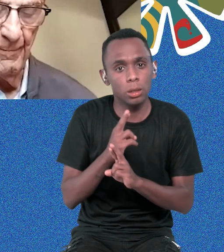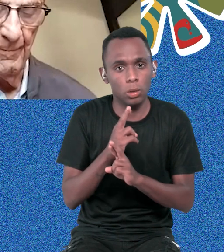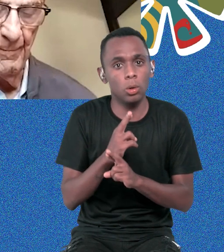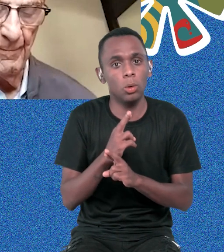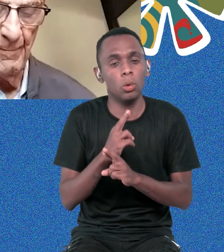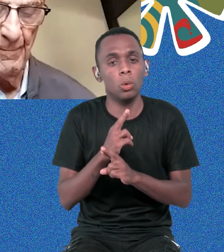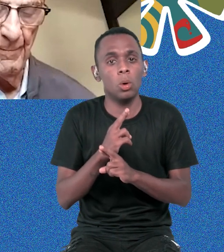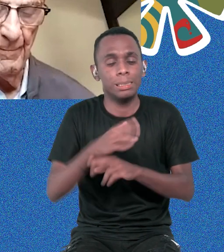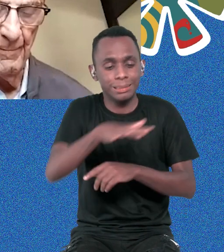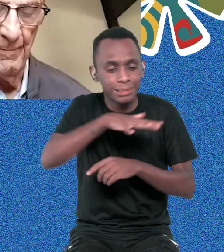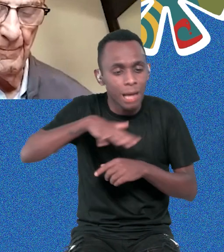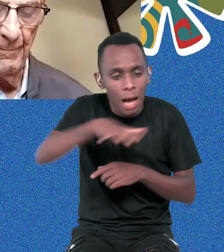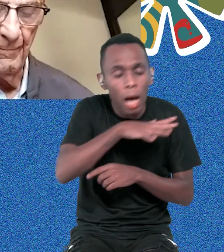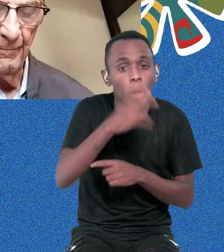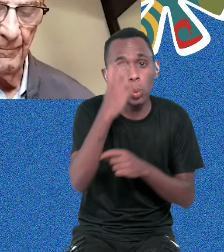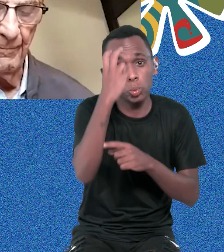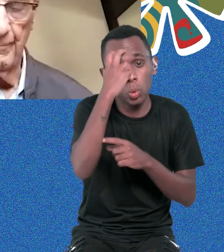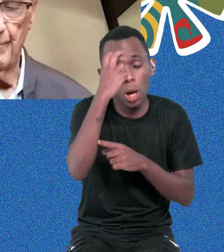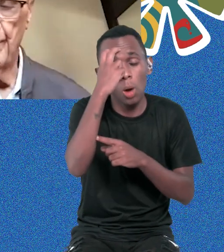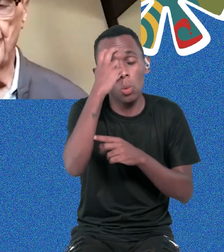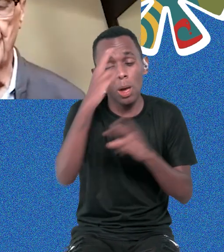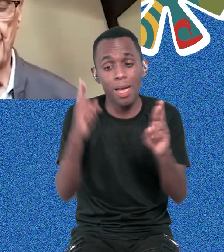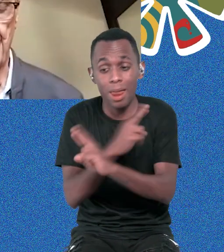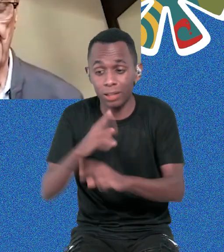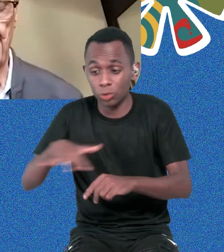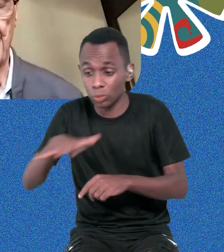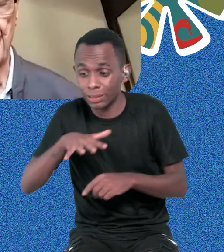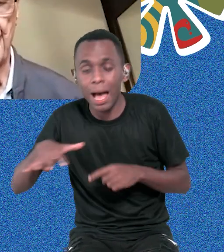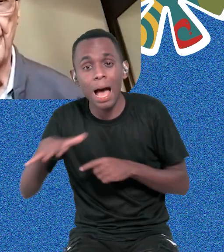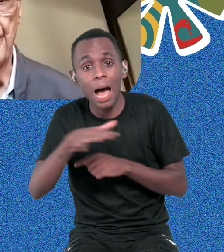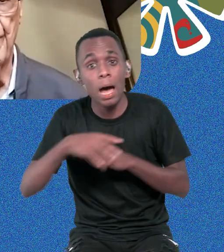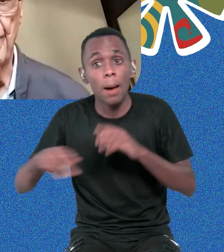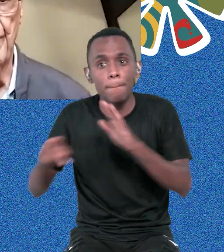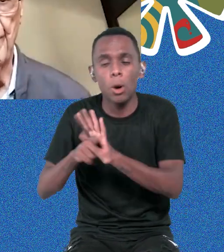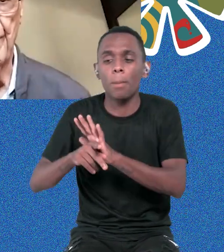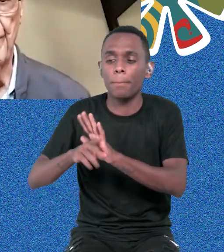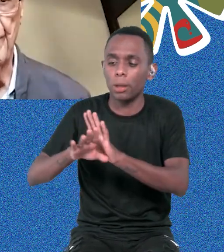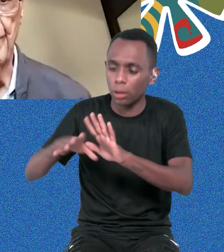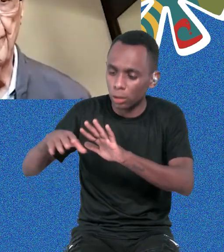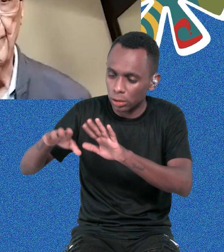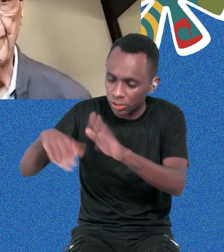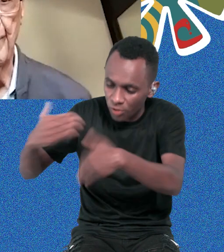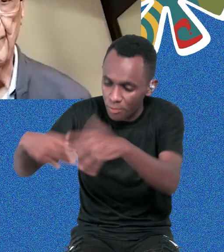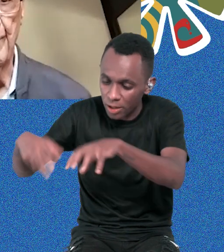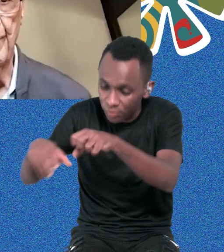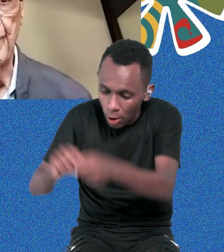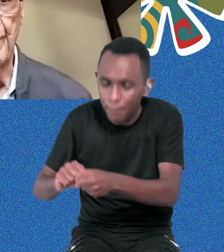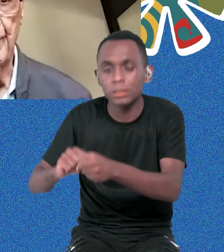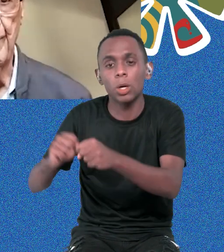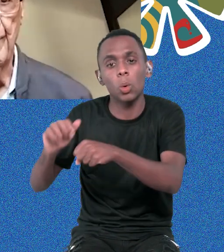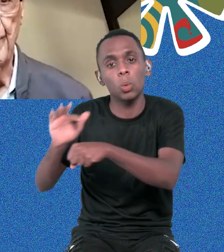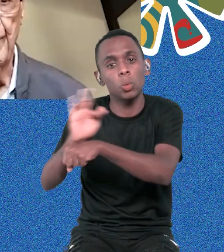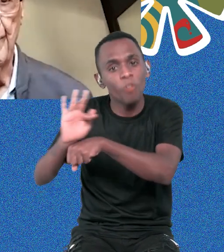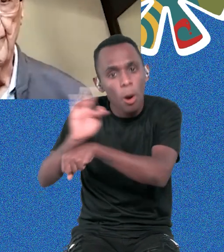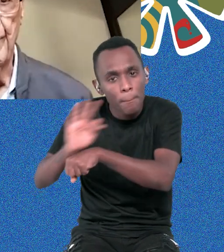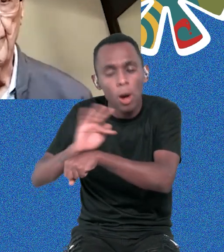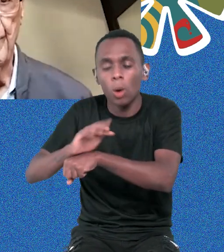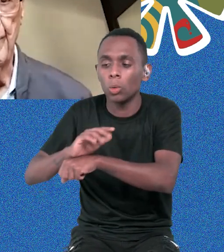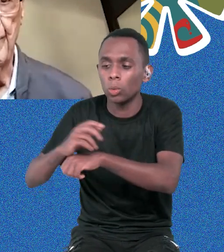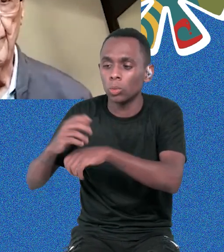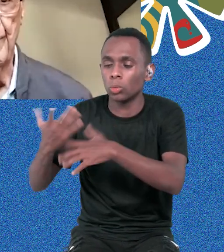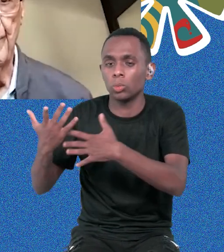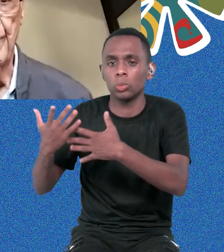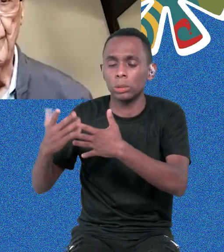as dimensões do patrimônio cultural com o ambiente de formação mais convencional